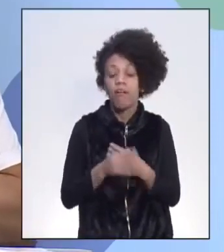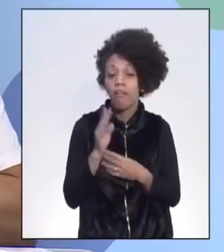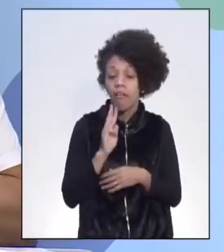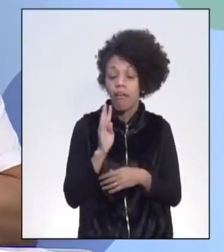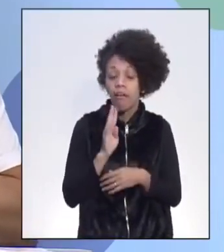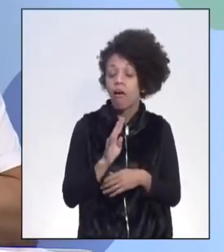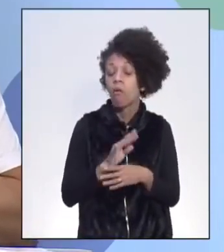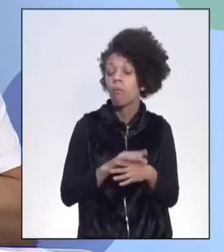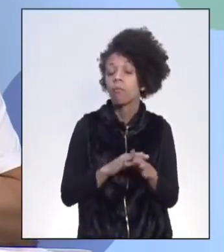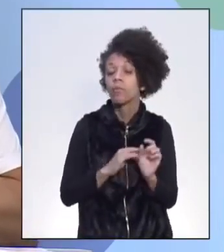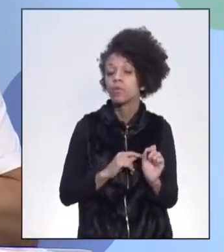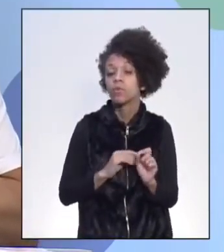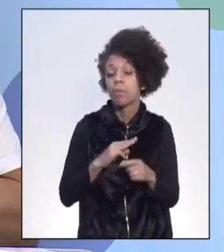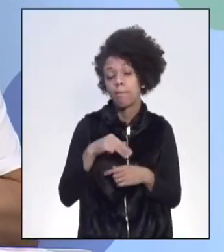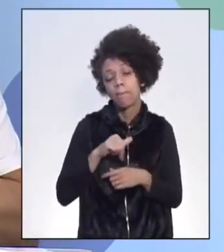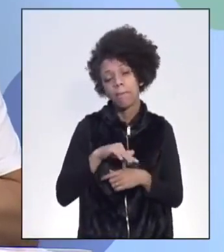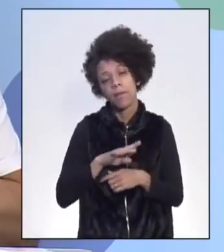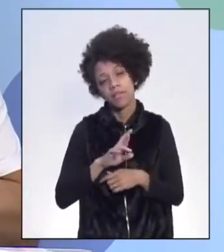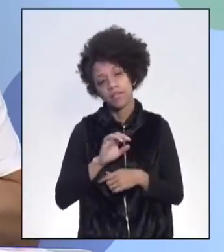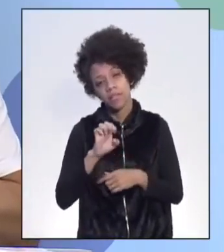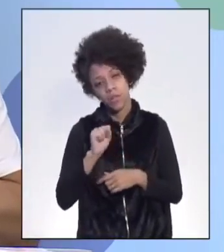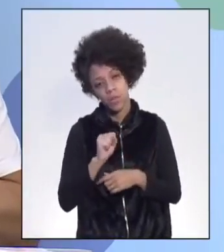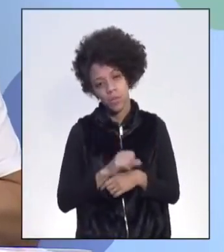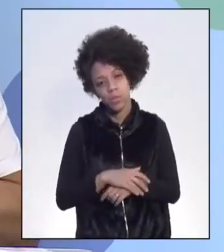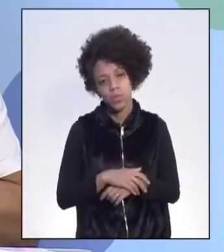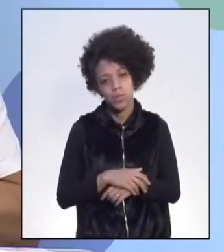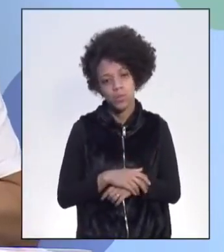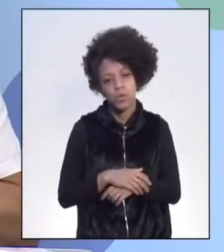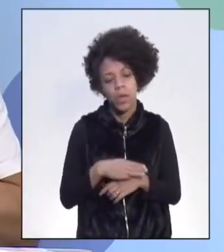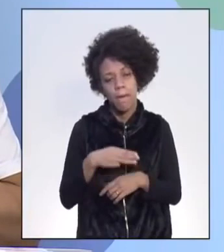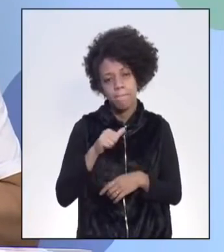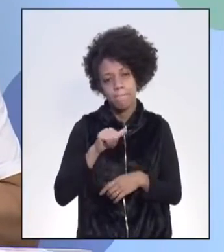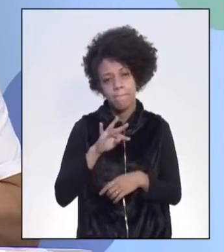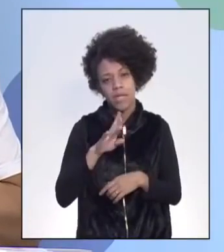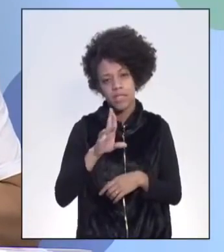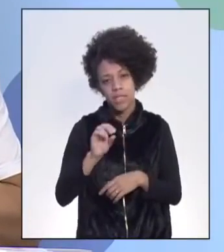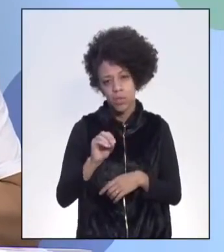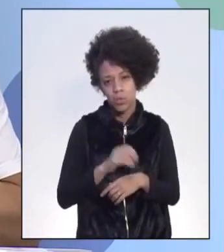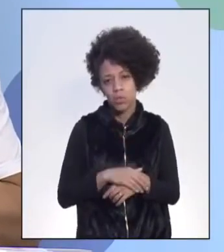o caso aí também do Matheus, acho